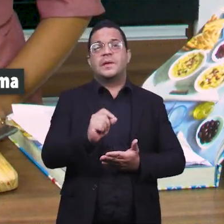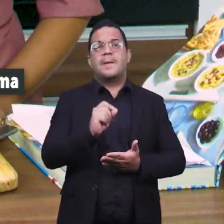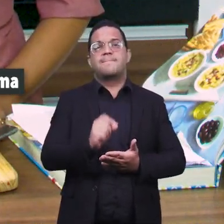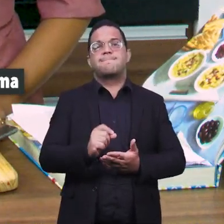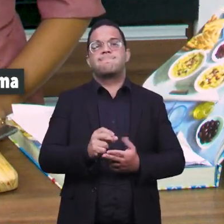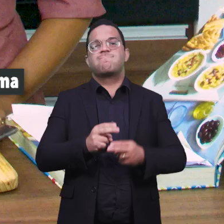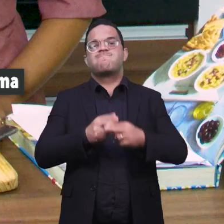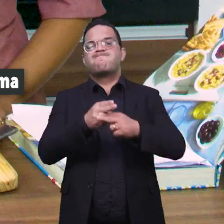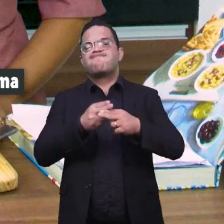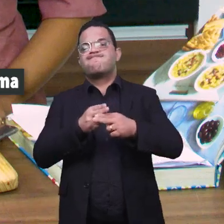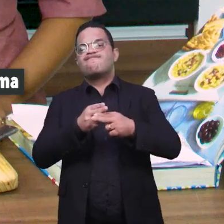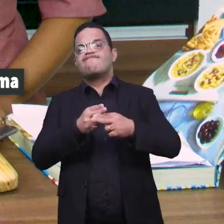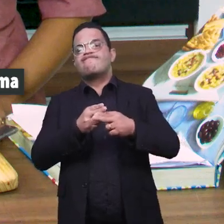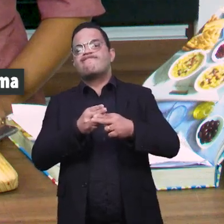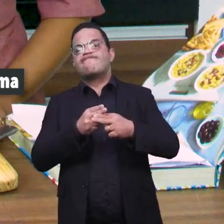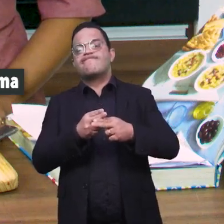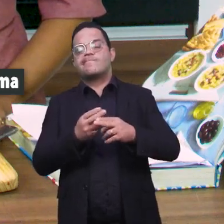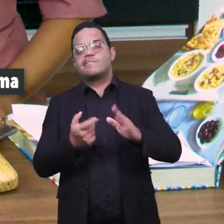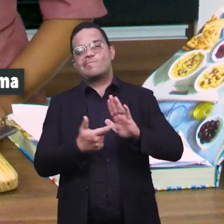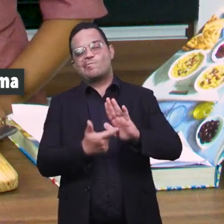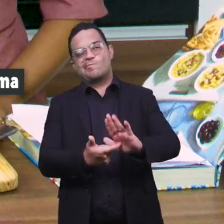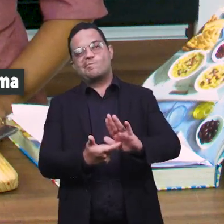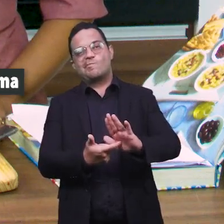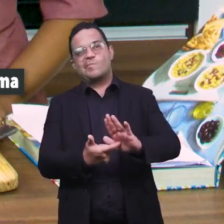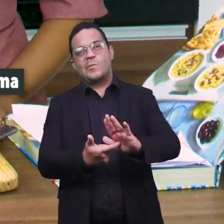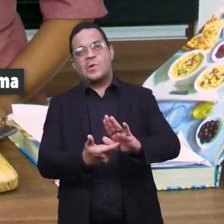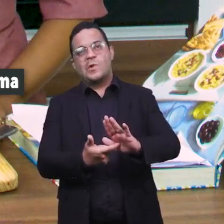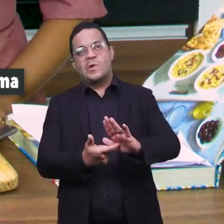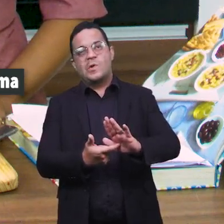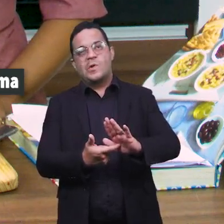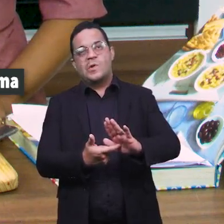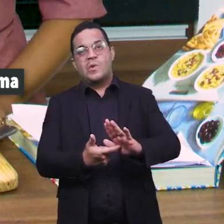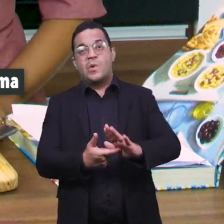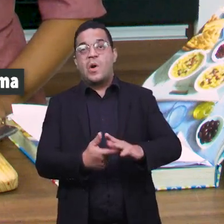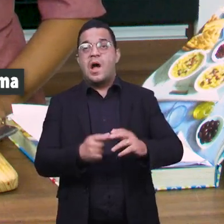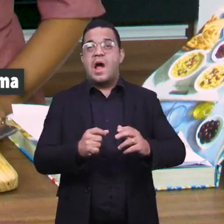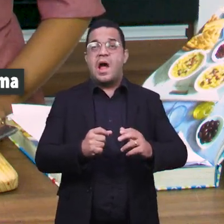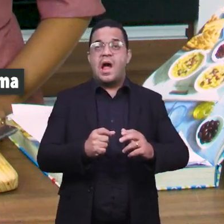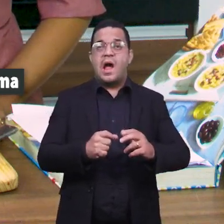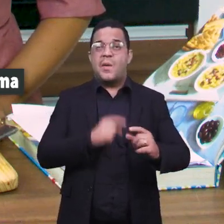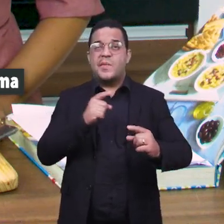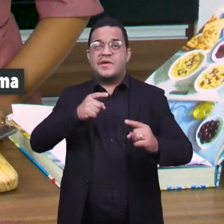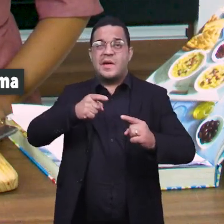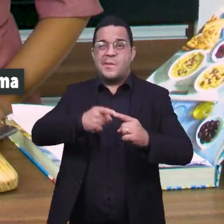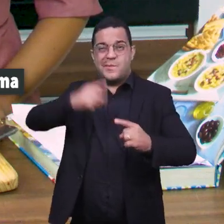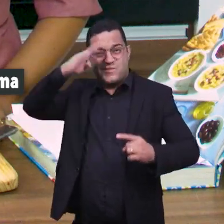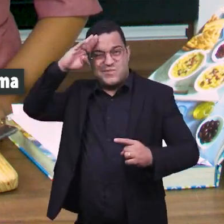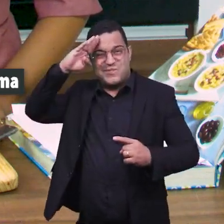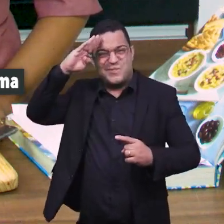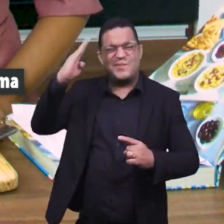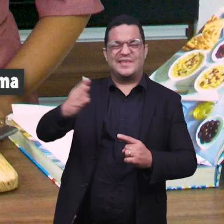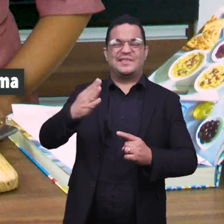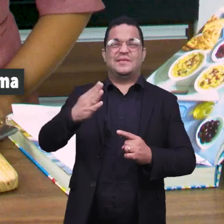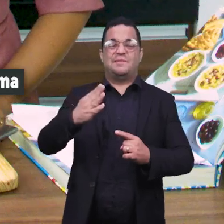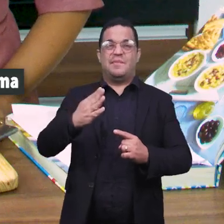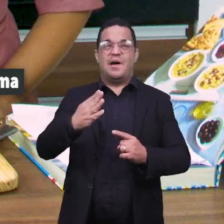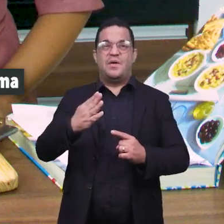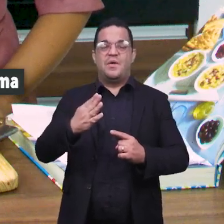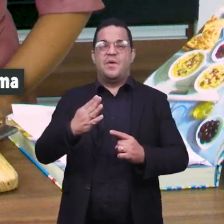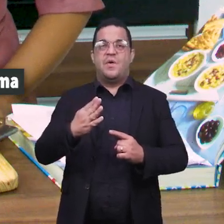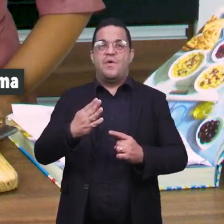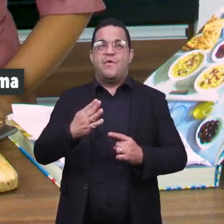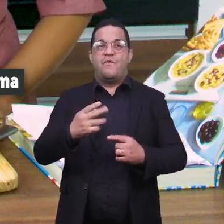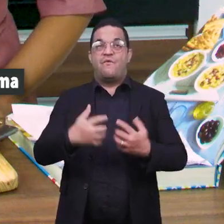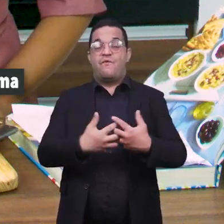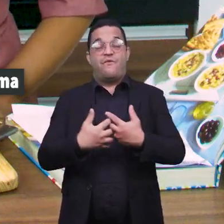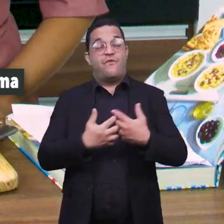de faca. Faca, gente, é a extensão da mão do cozinheiro, ou do braço, melhor dizendo,